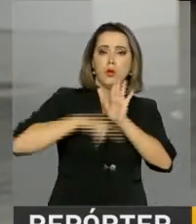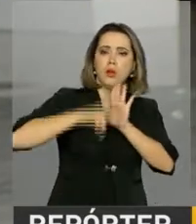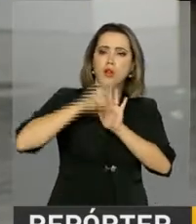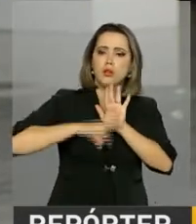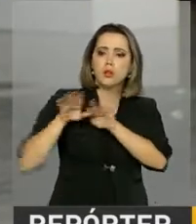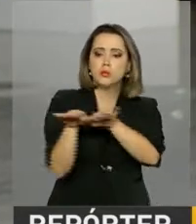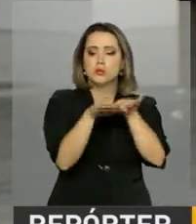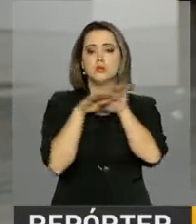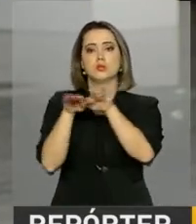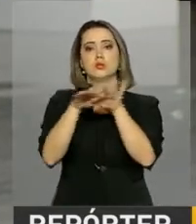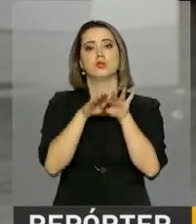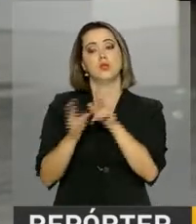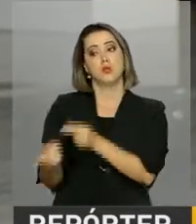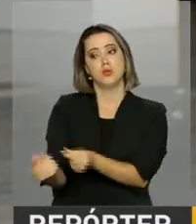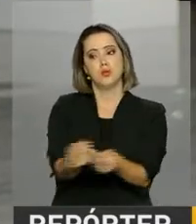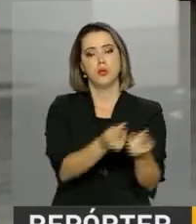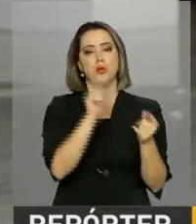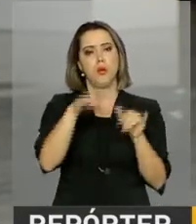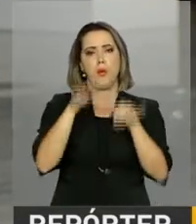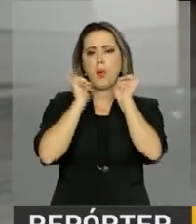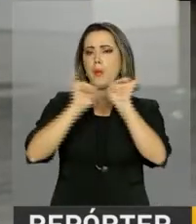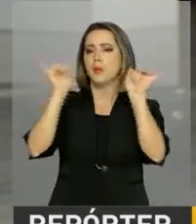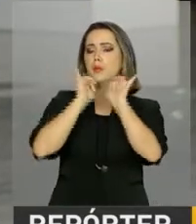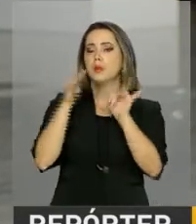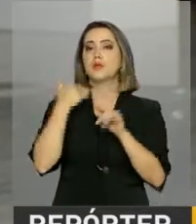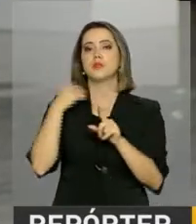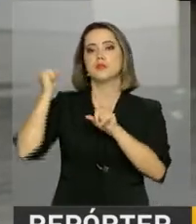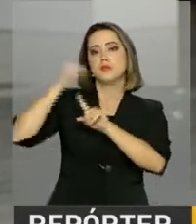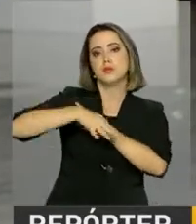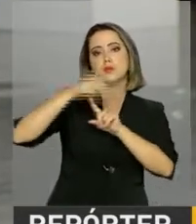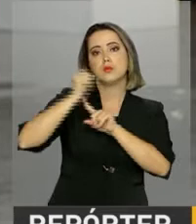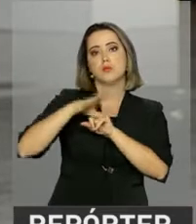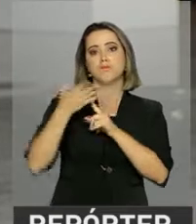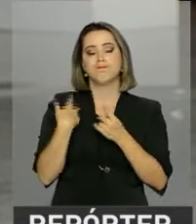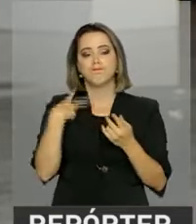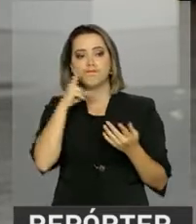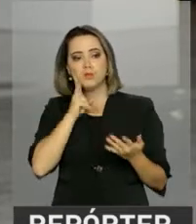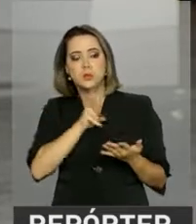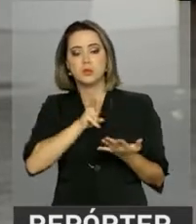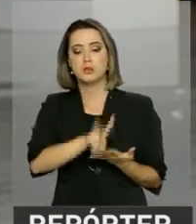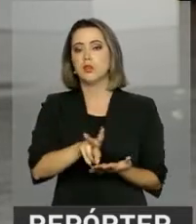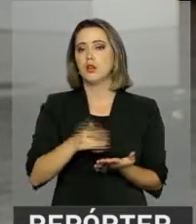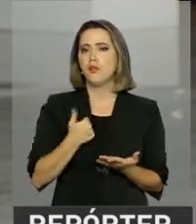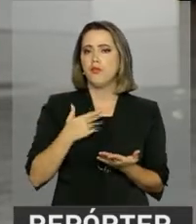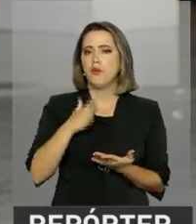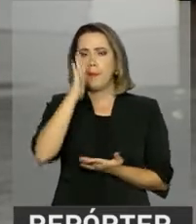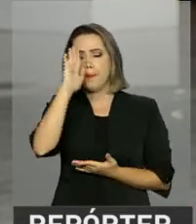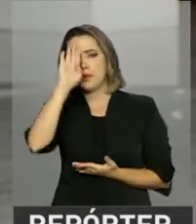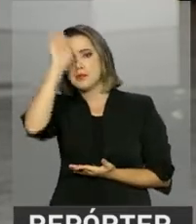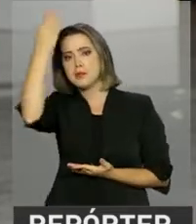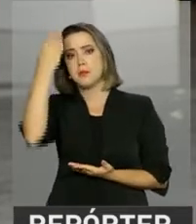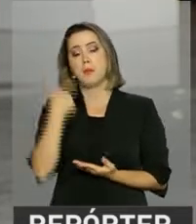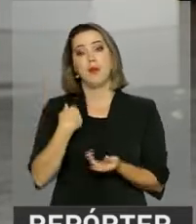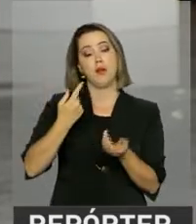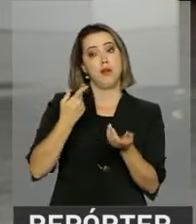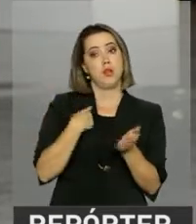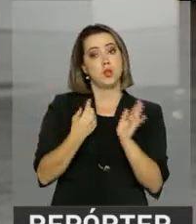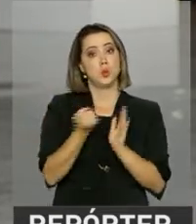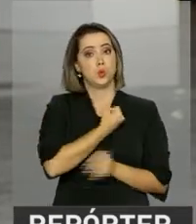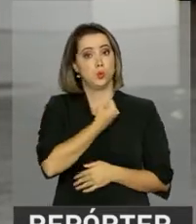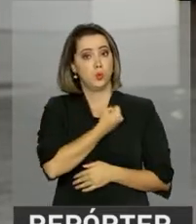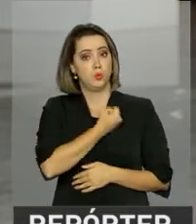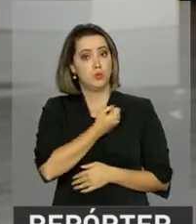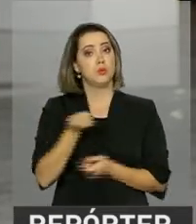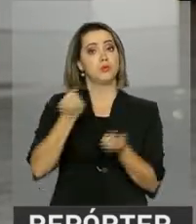estabilidade financeira é uma publicação do banco central que se debruça sobre os principais indicadores do sistema financeiro